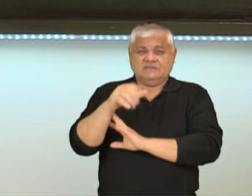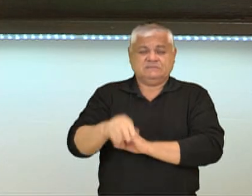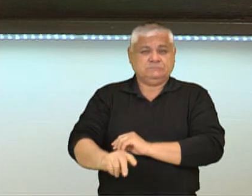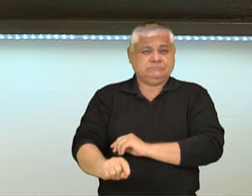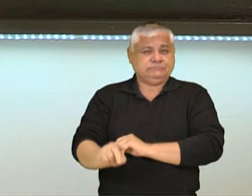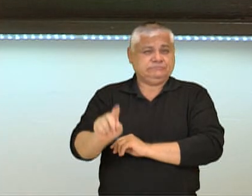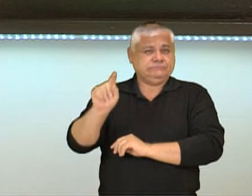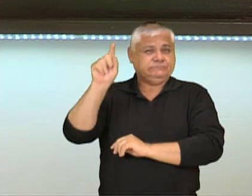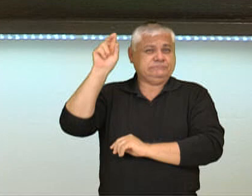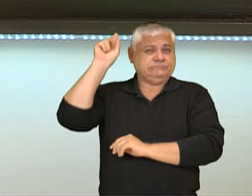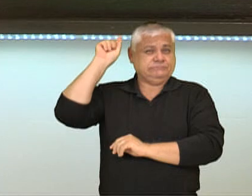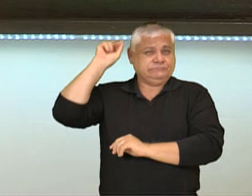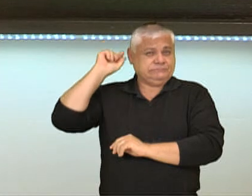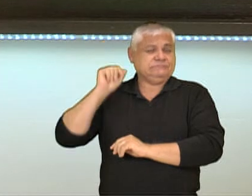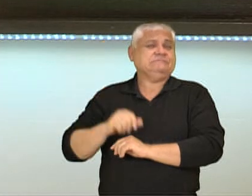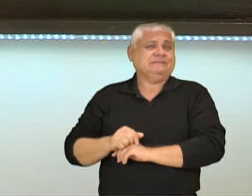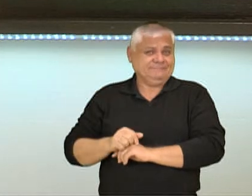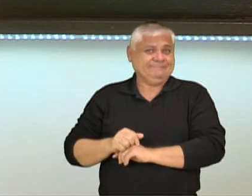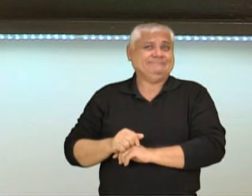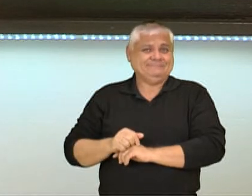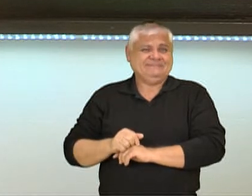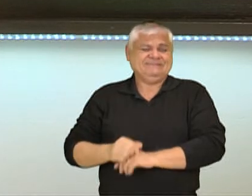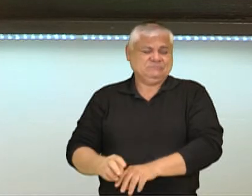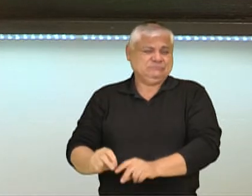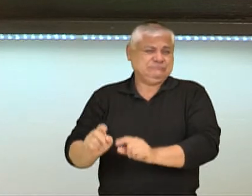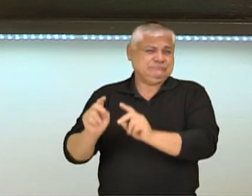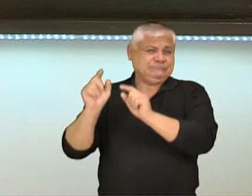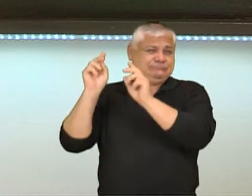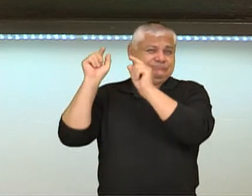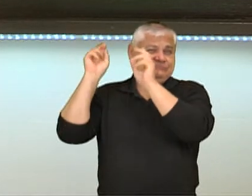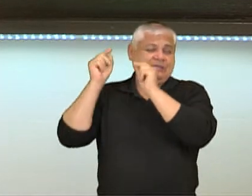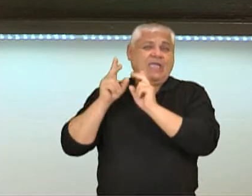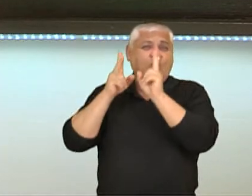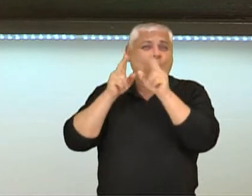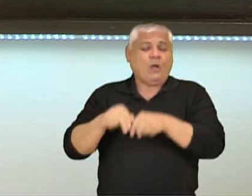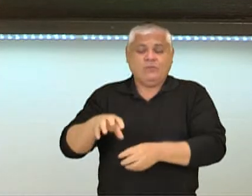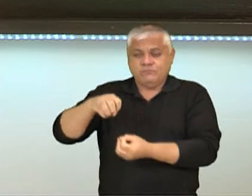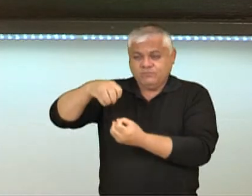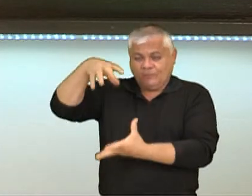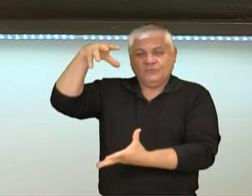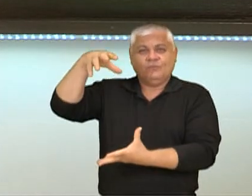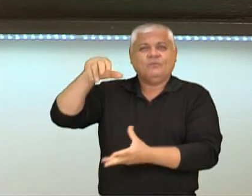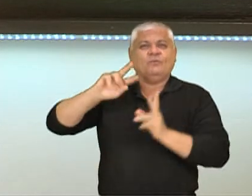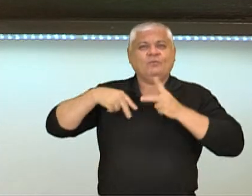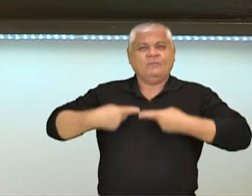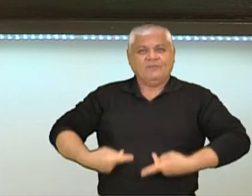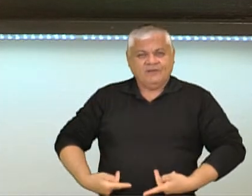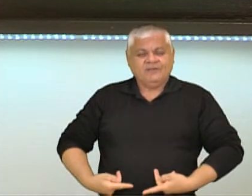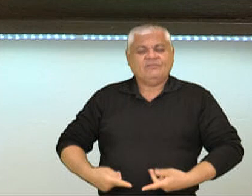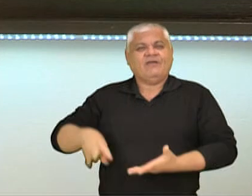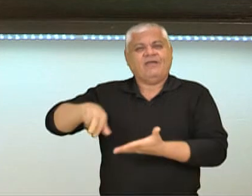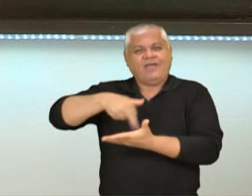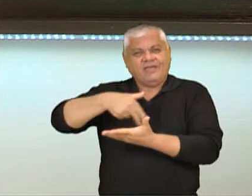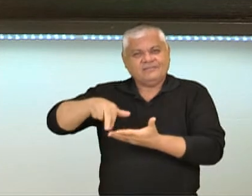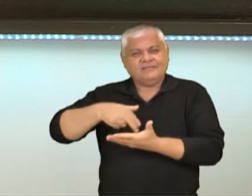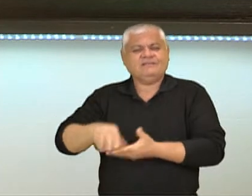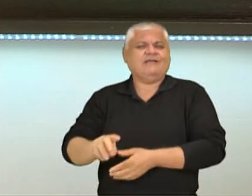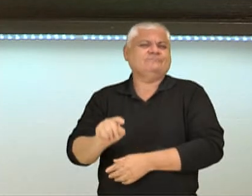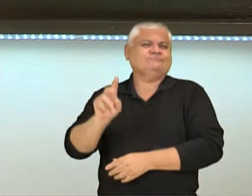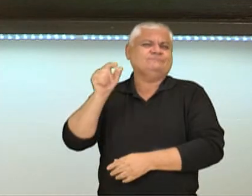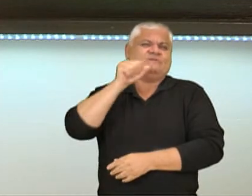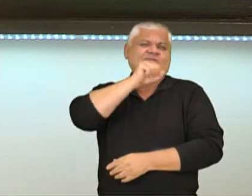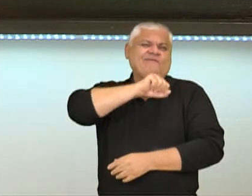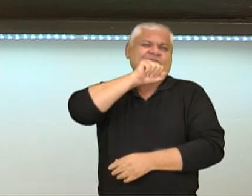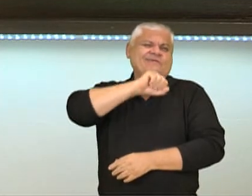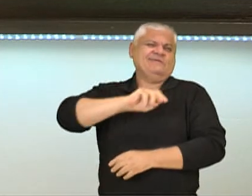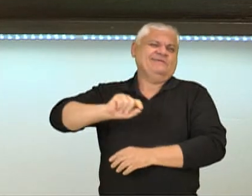quanto a própria vida humana. Então, essa frase, ela resume bem essa questão histórica. Então, a dança é muito antiga. A gente encontra